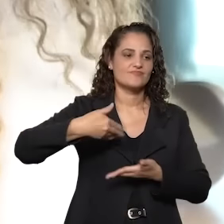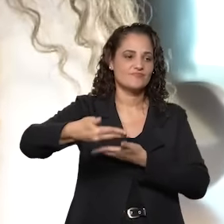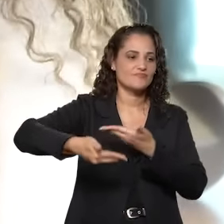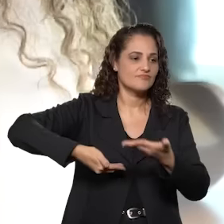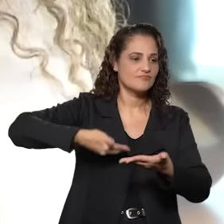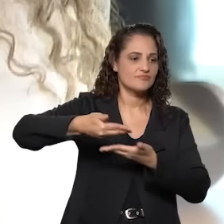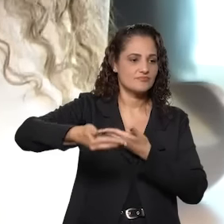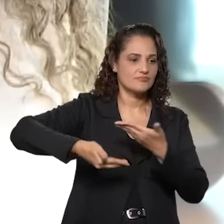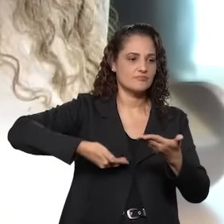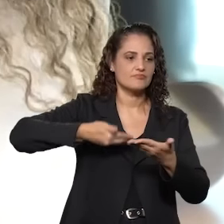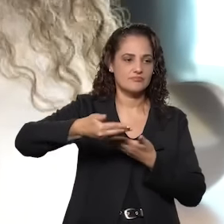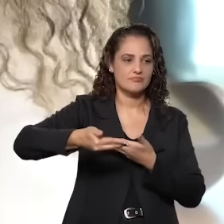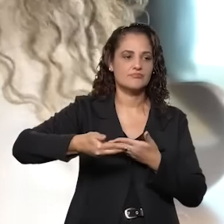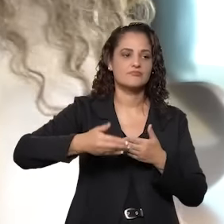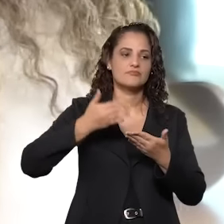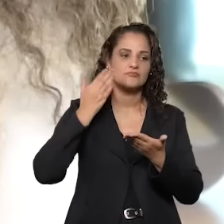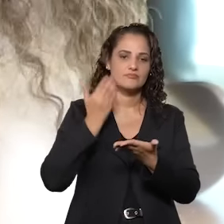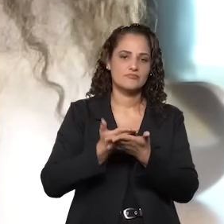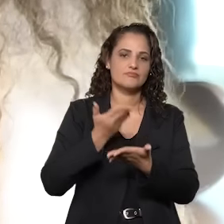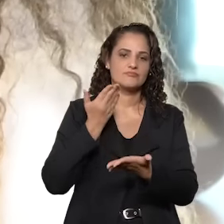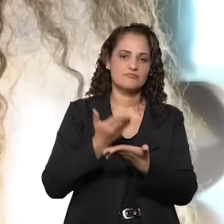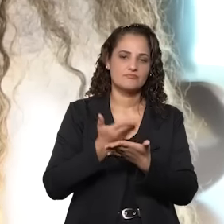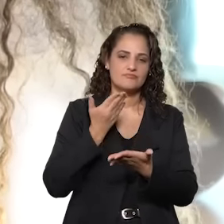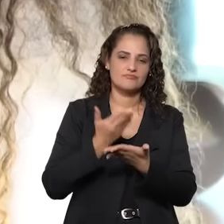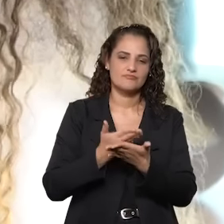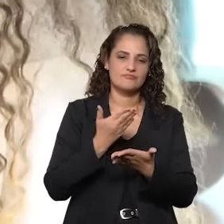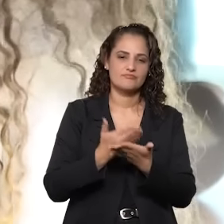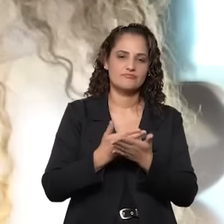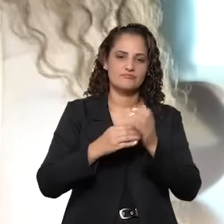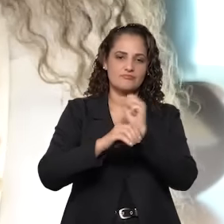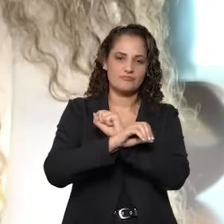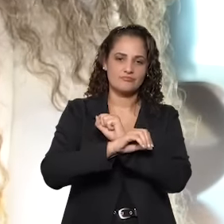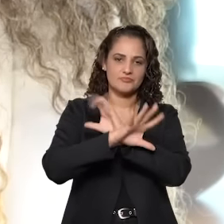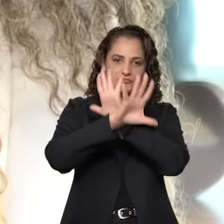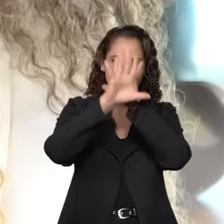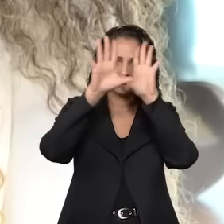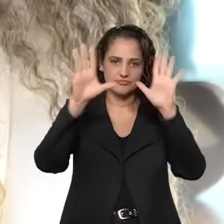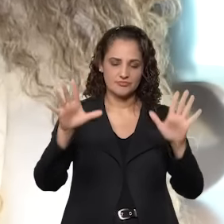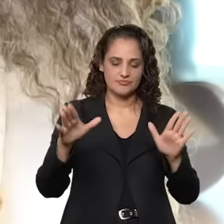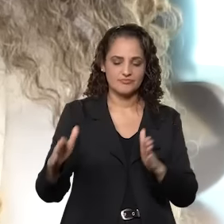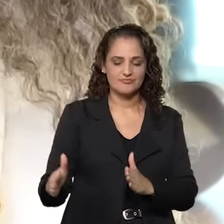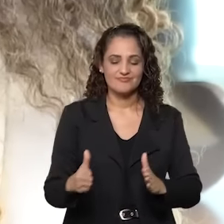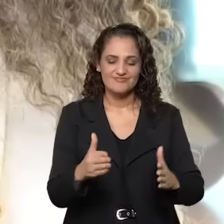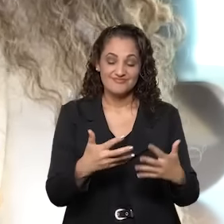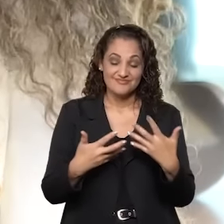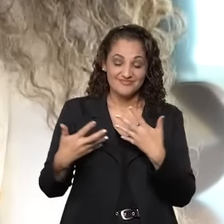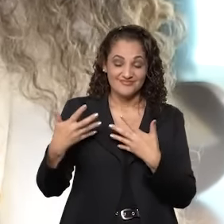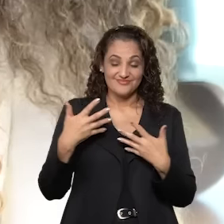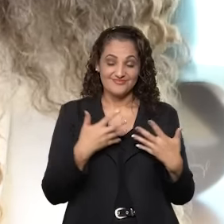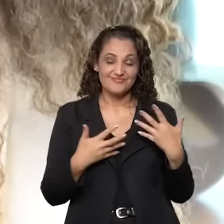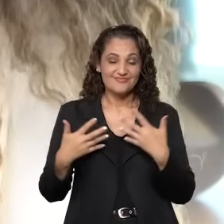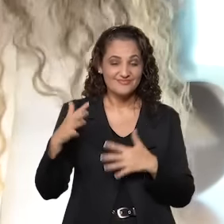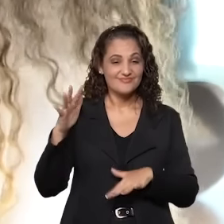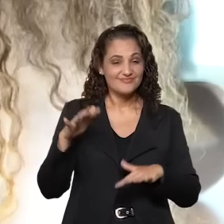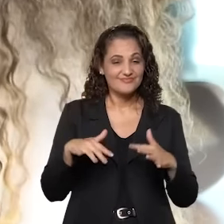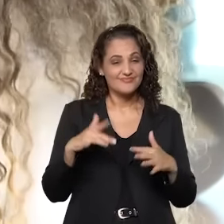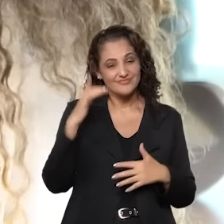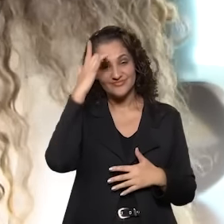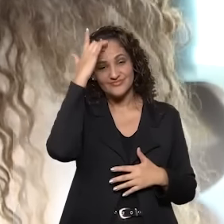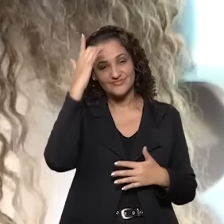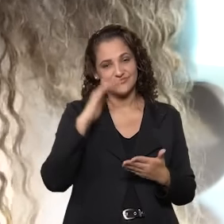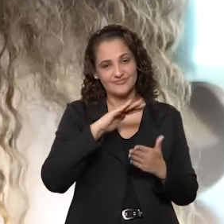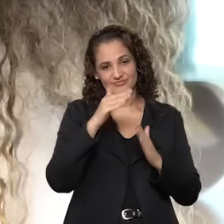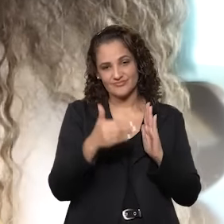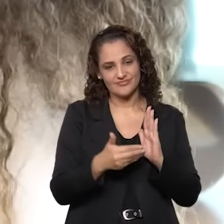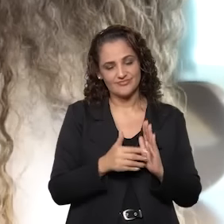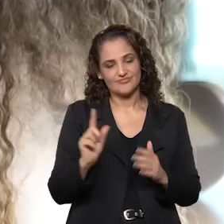uma jornada de muito estudo obviamente né uma jornada assim de algumas frustrações de vez em quando porque nem tudo acontece principalmente na